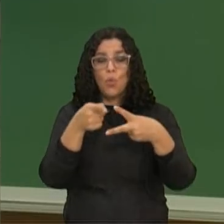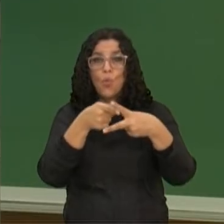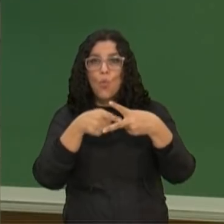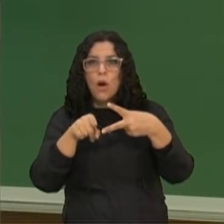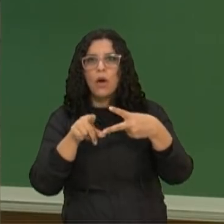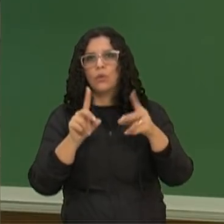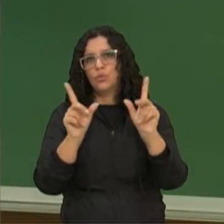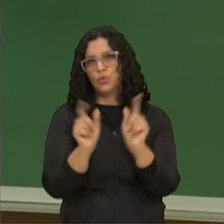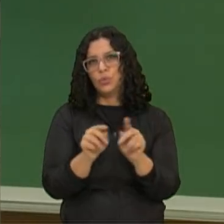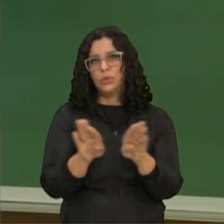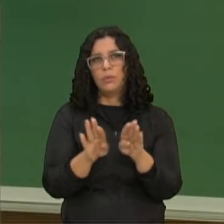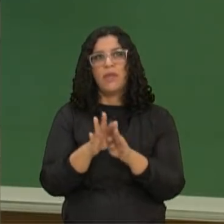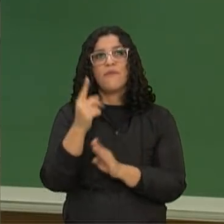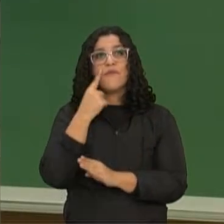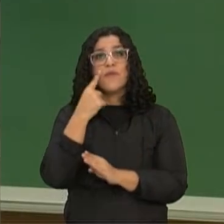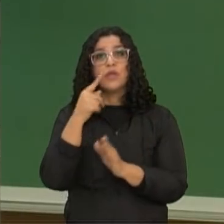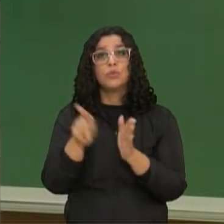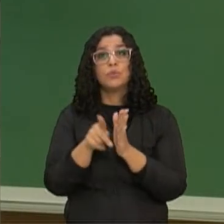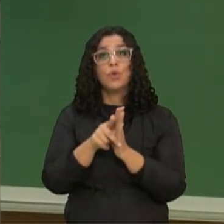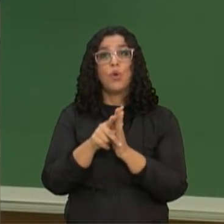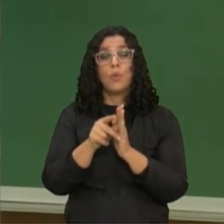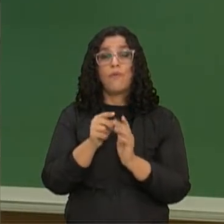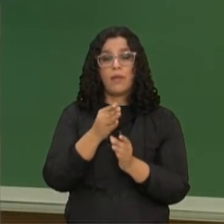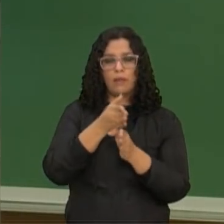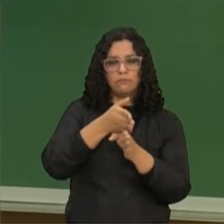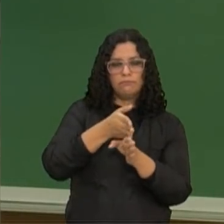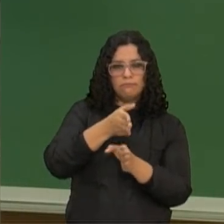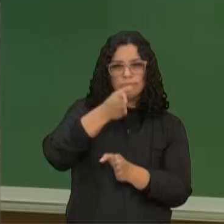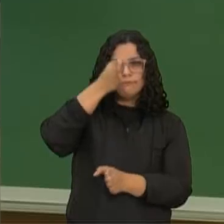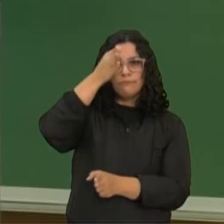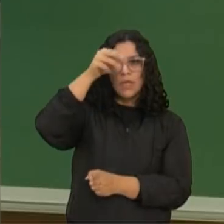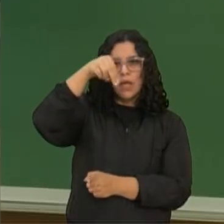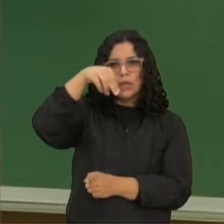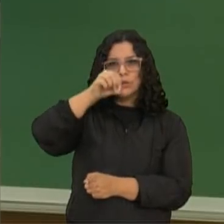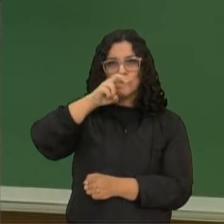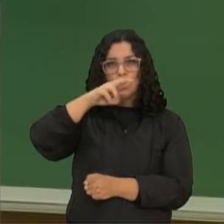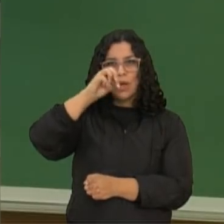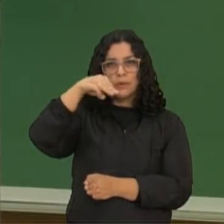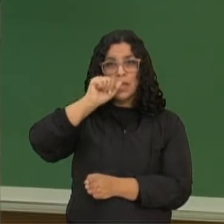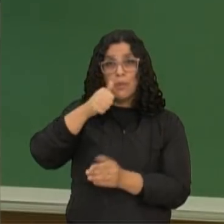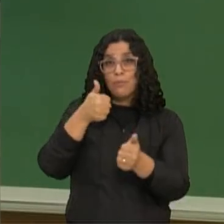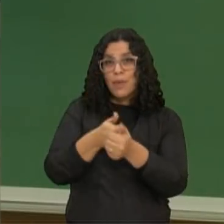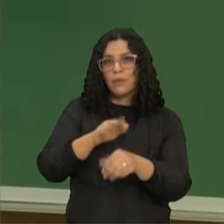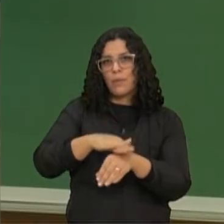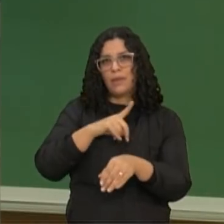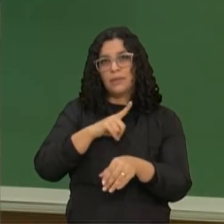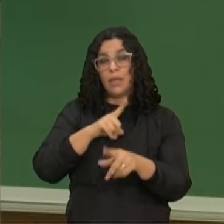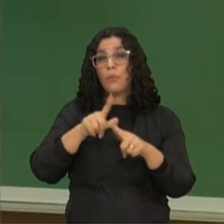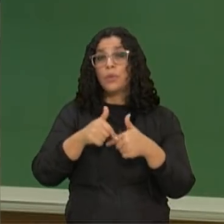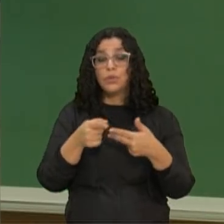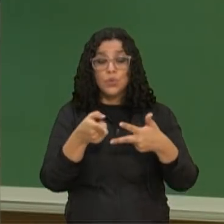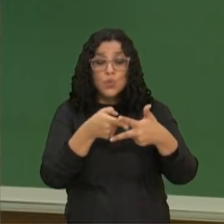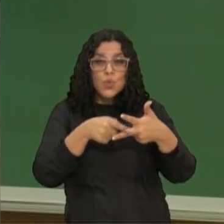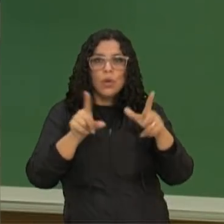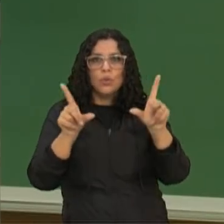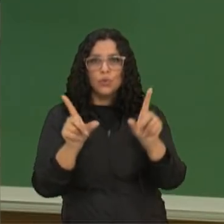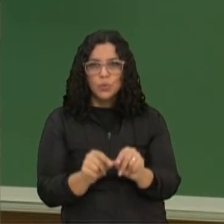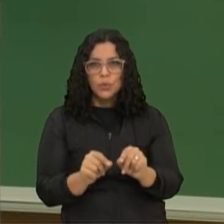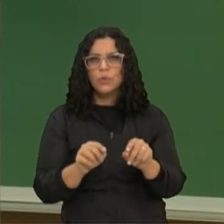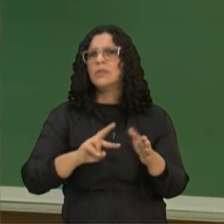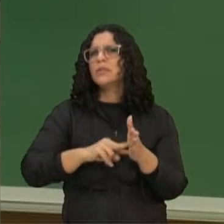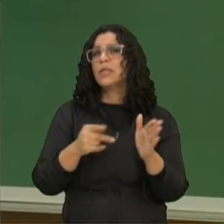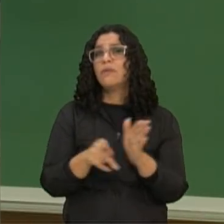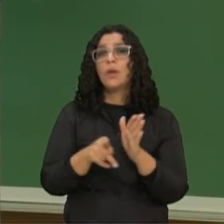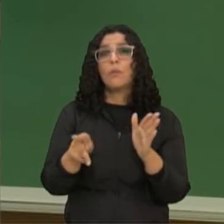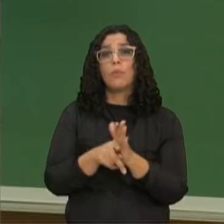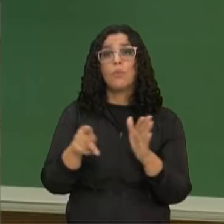luminoso se aproximou da normal. Quando ele se aproximou da normal, então perceba que o ângulo diminuiu. Mas o que está acontecendo? A